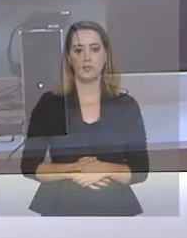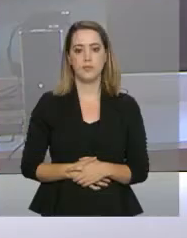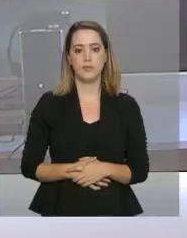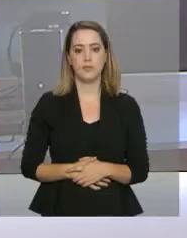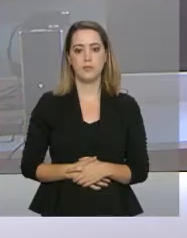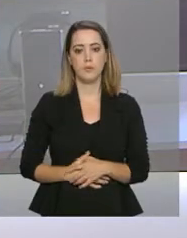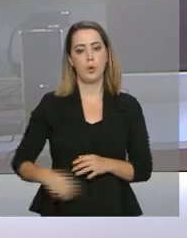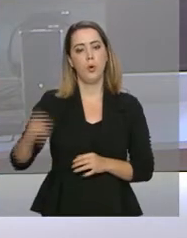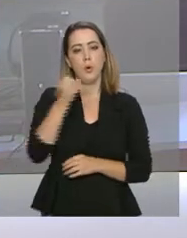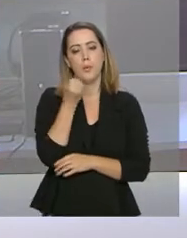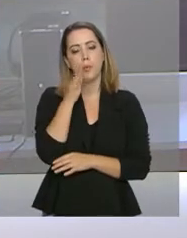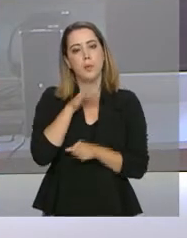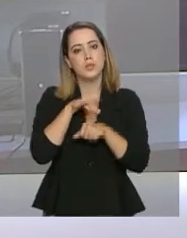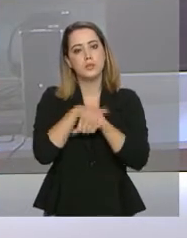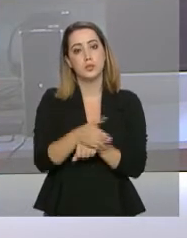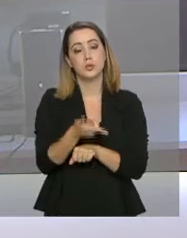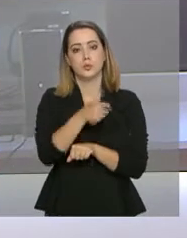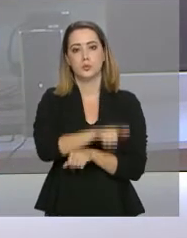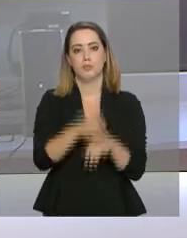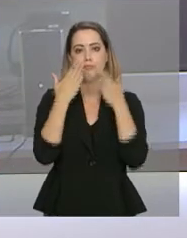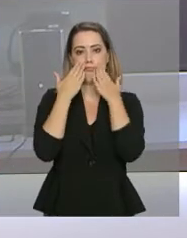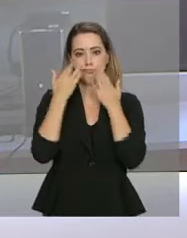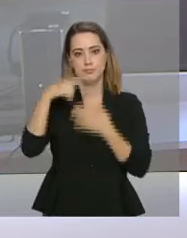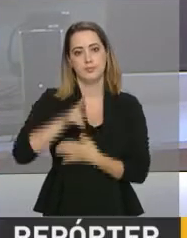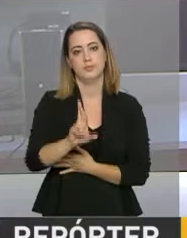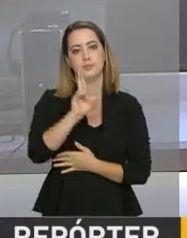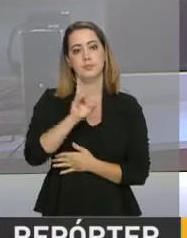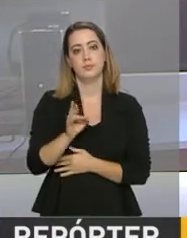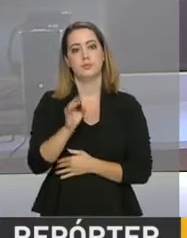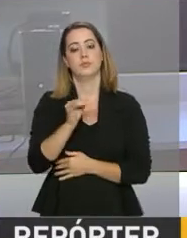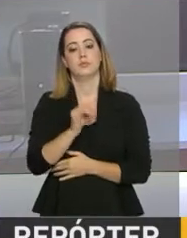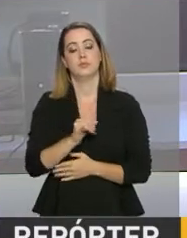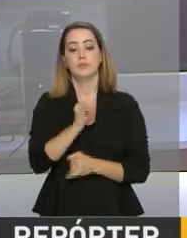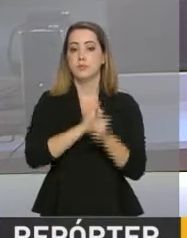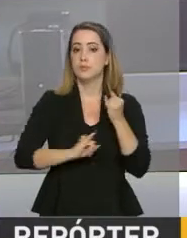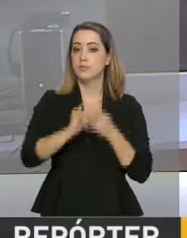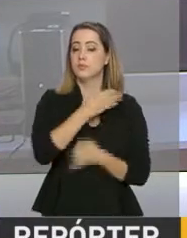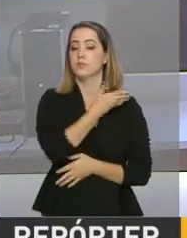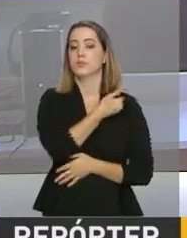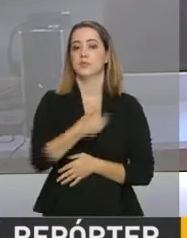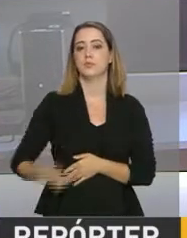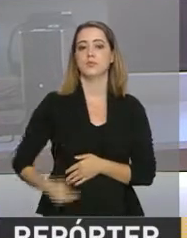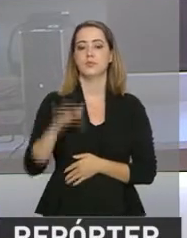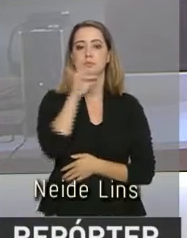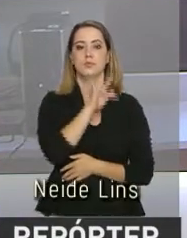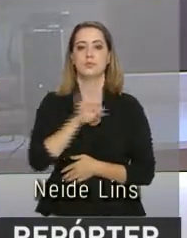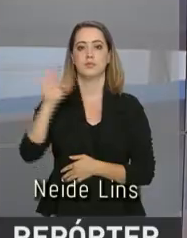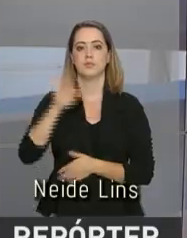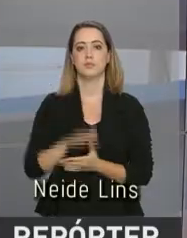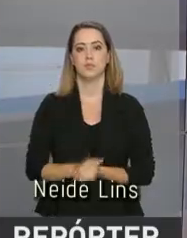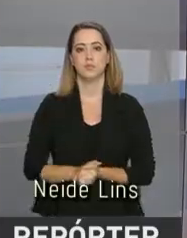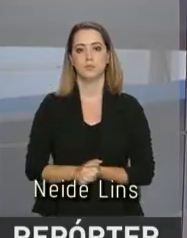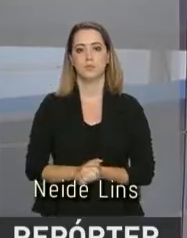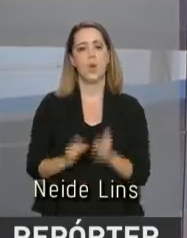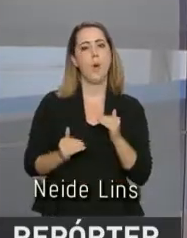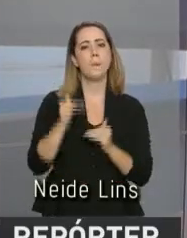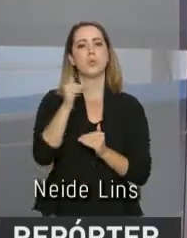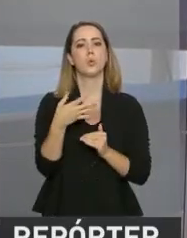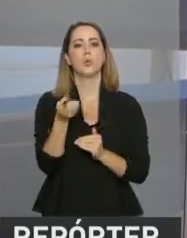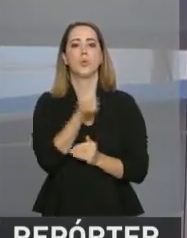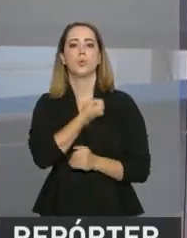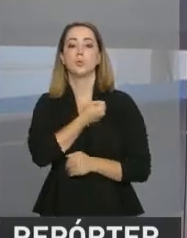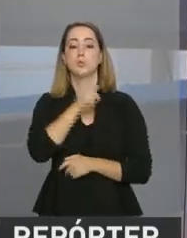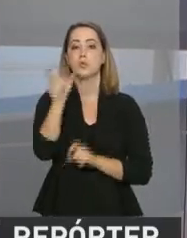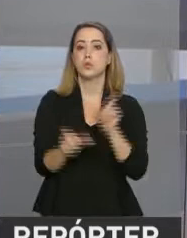olá boa noite no ar mais uma edição do repórter nbr com as notícias do governo federal aumentou o número